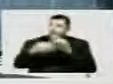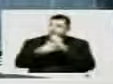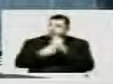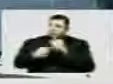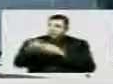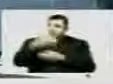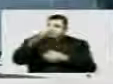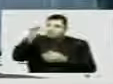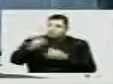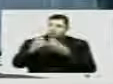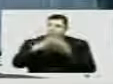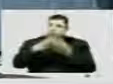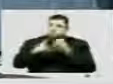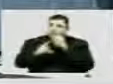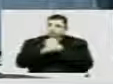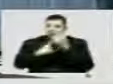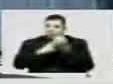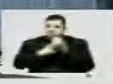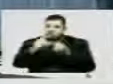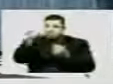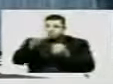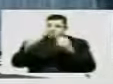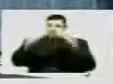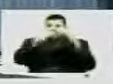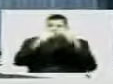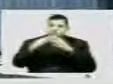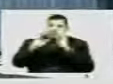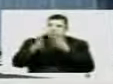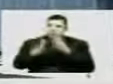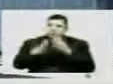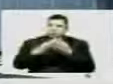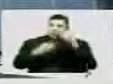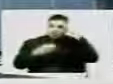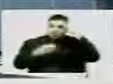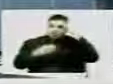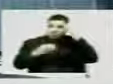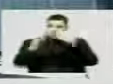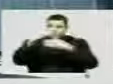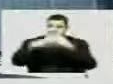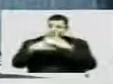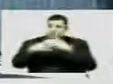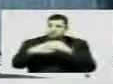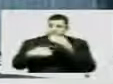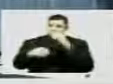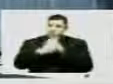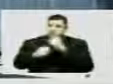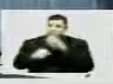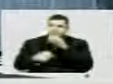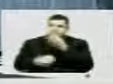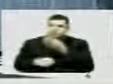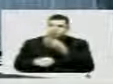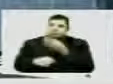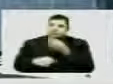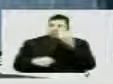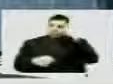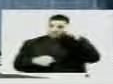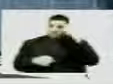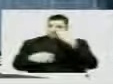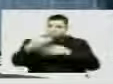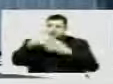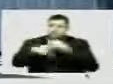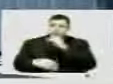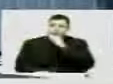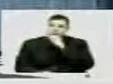sindicatos representativos, associações de moradores, para refletir sobre a peça orçamentária. Para refletir,